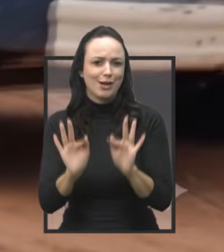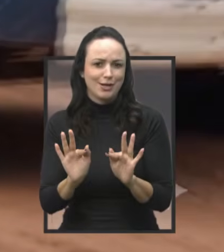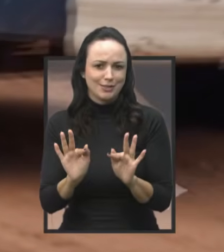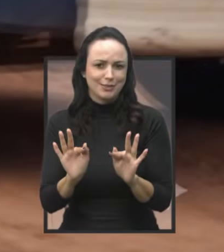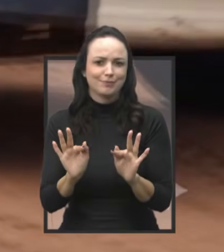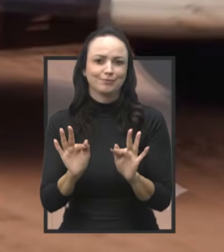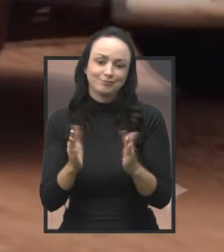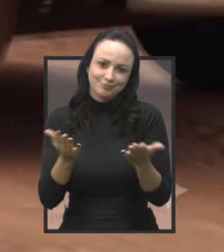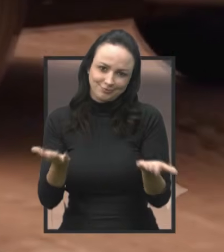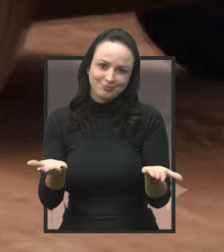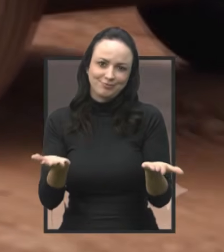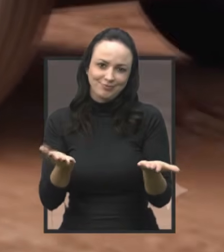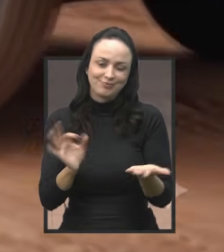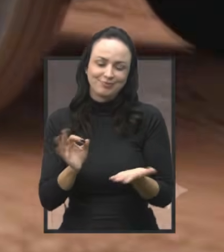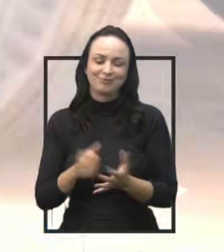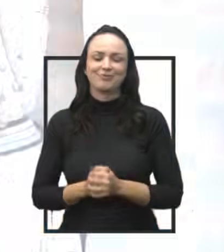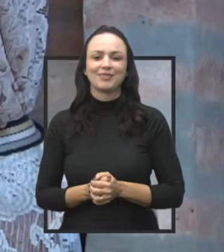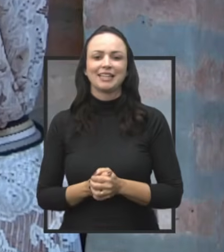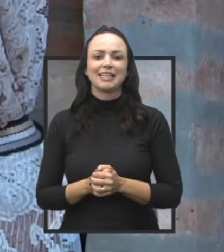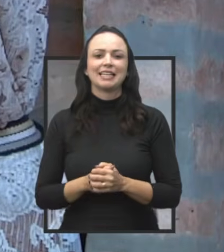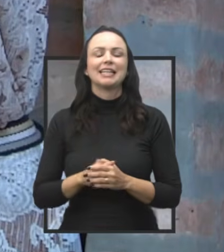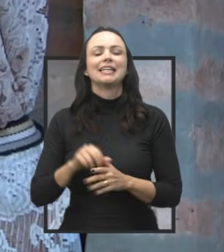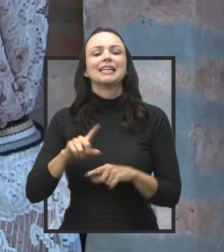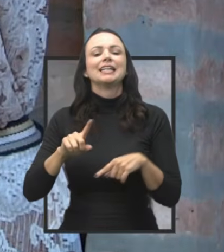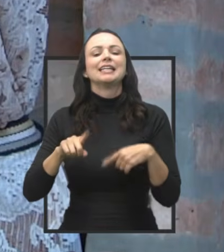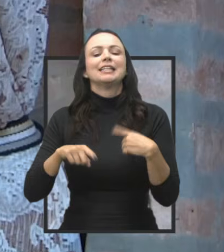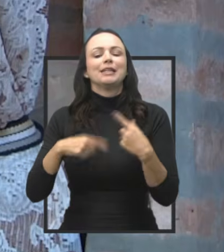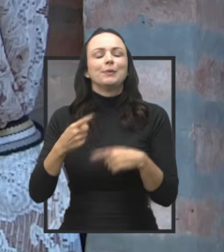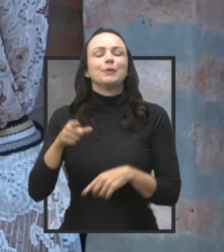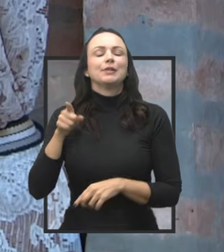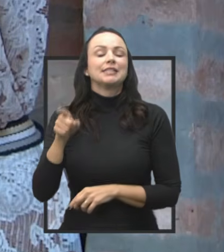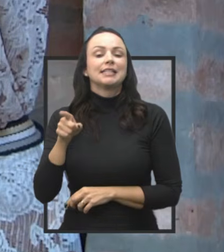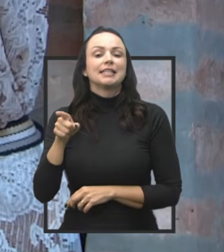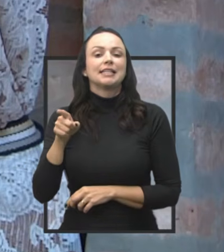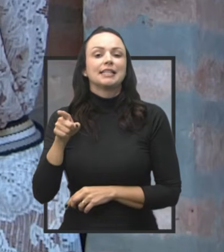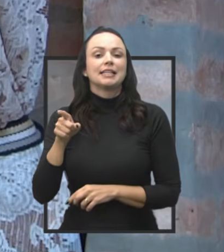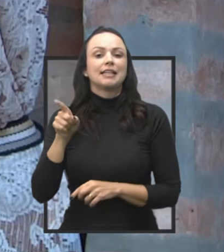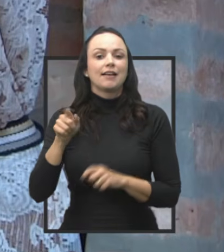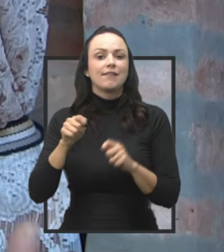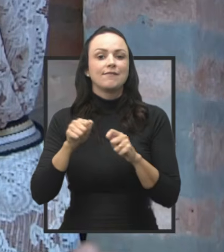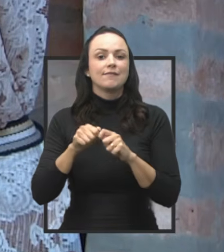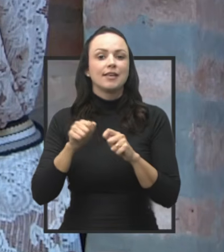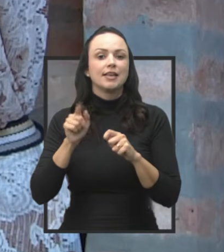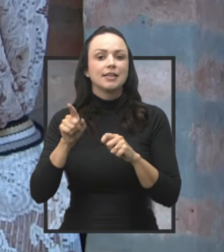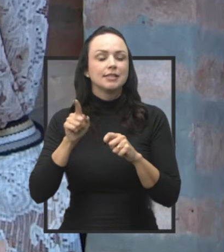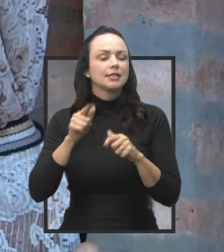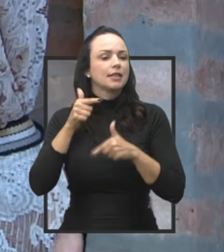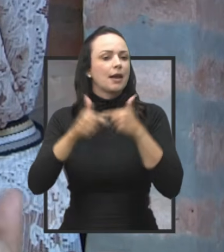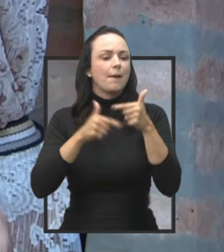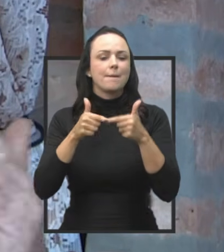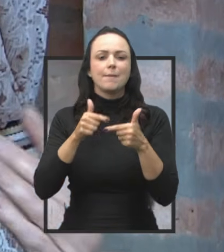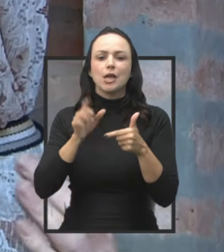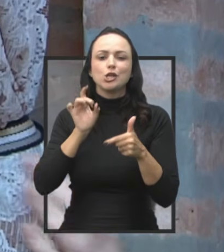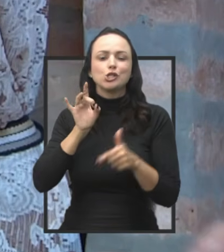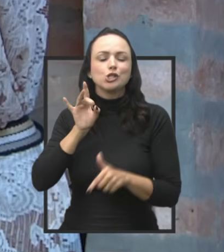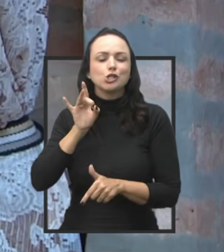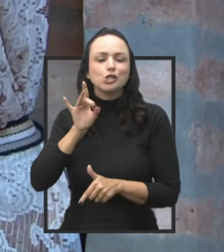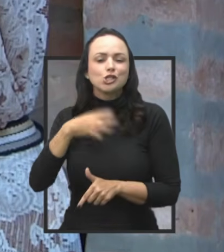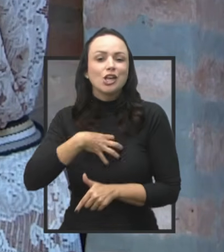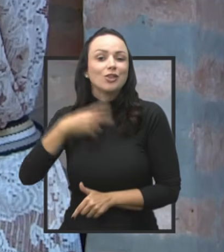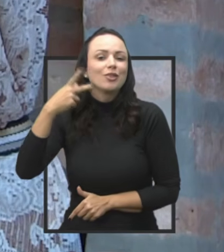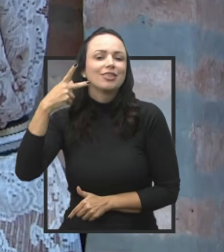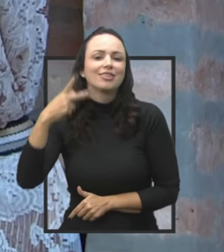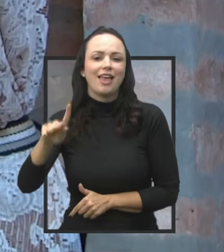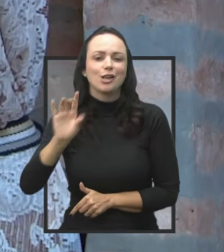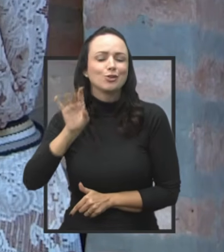muito feliz, claro, né? Aí fez o trabalho do jeito que só ele